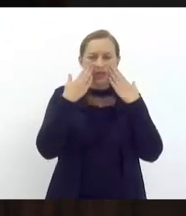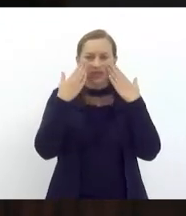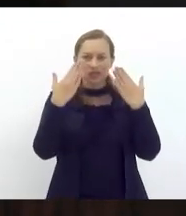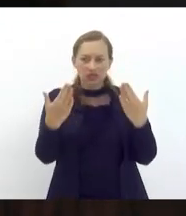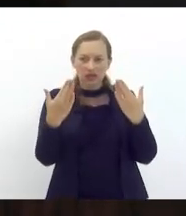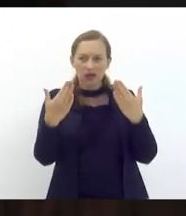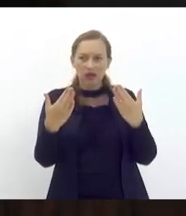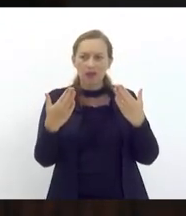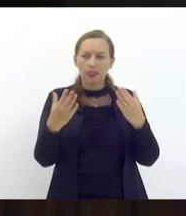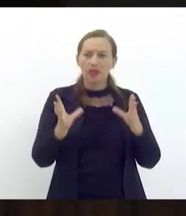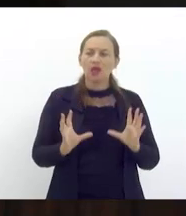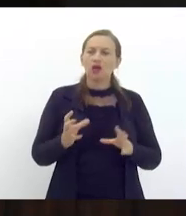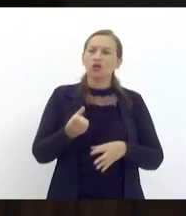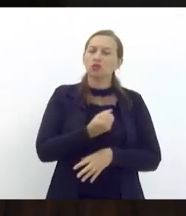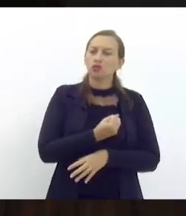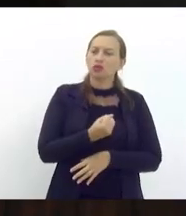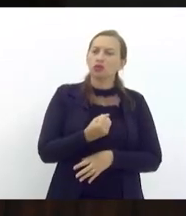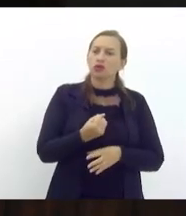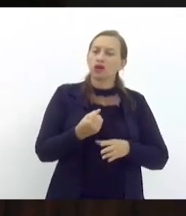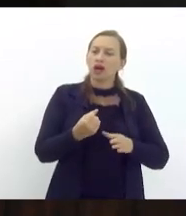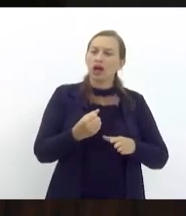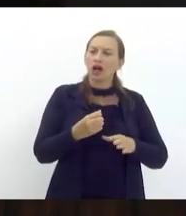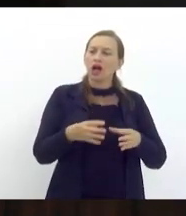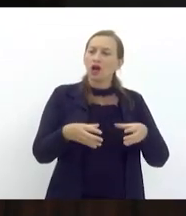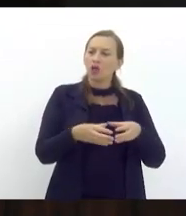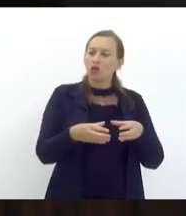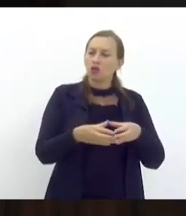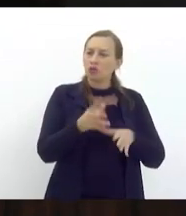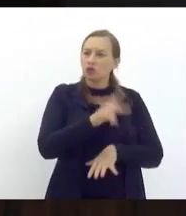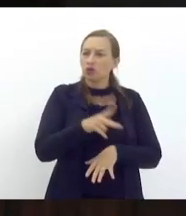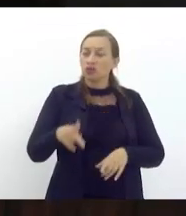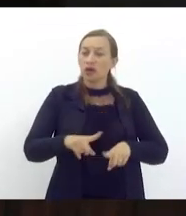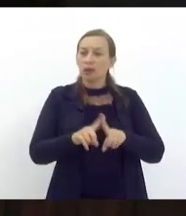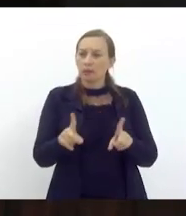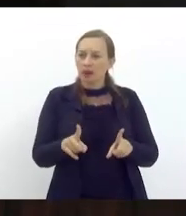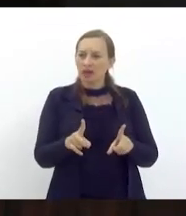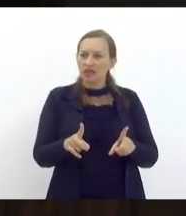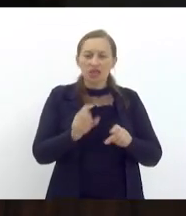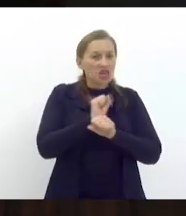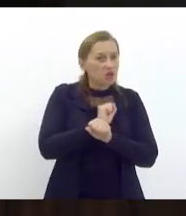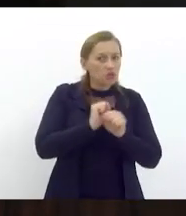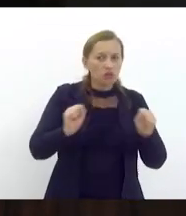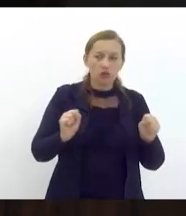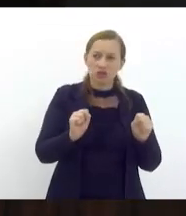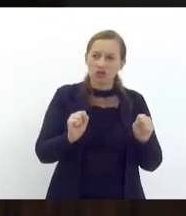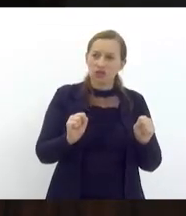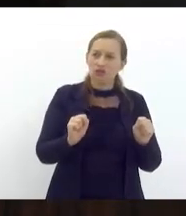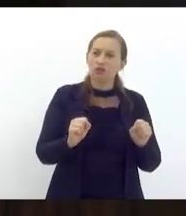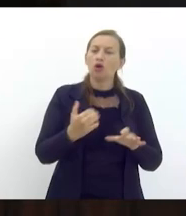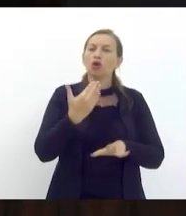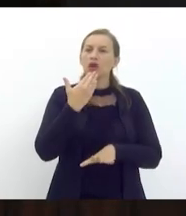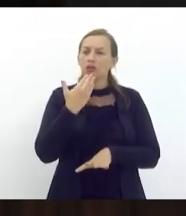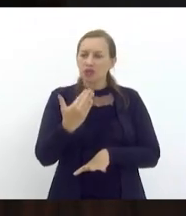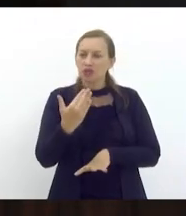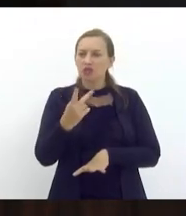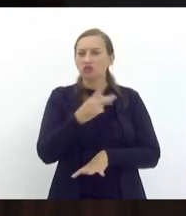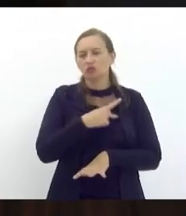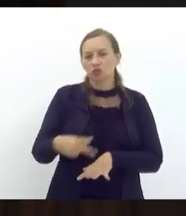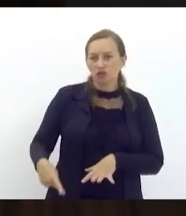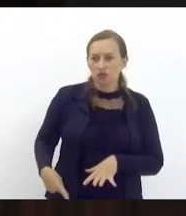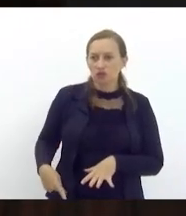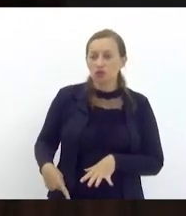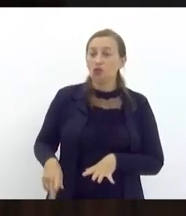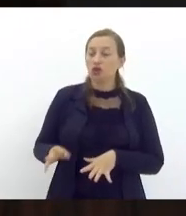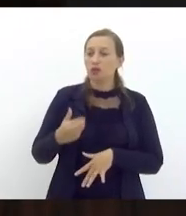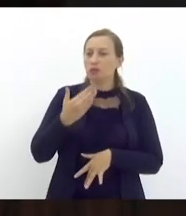a categoria já de plano avisando é humanamente impossível o que a categoria tá pedindo e se implica